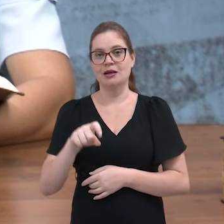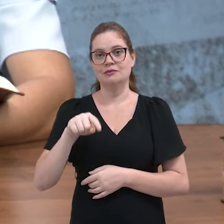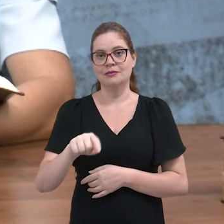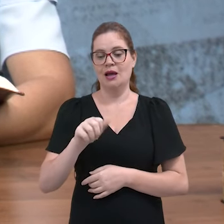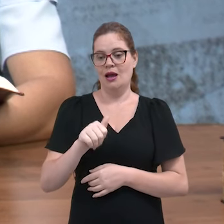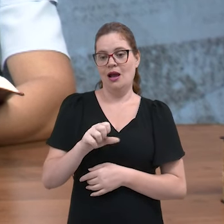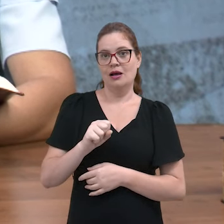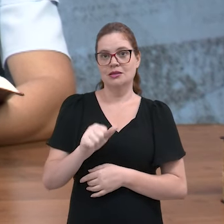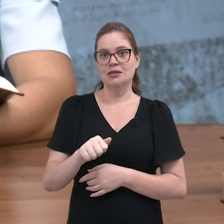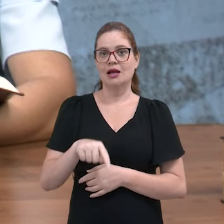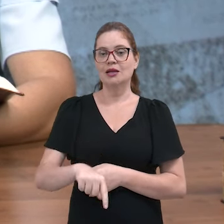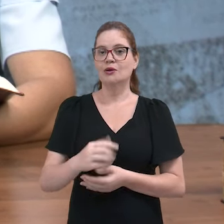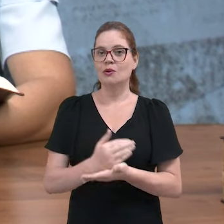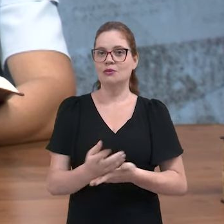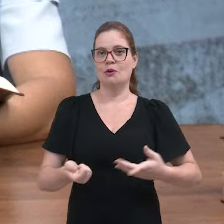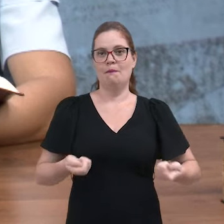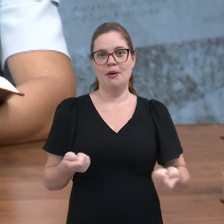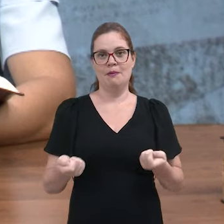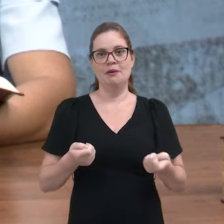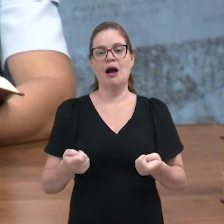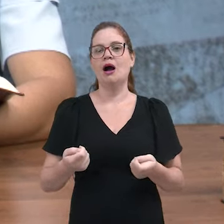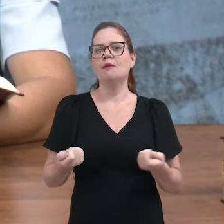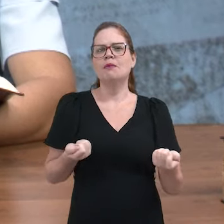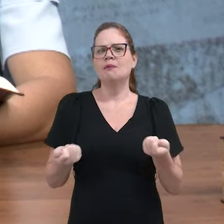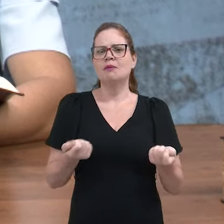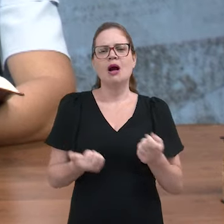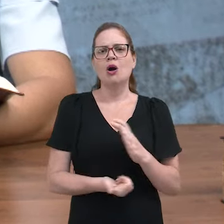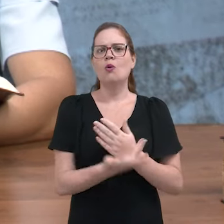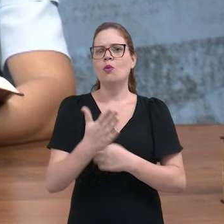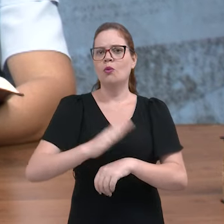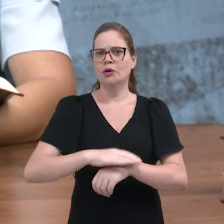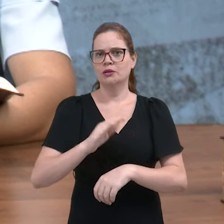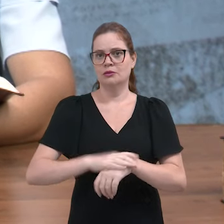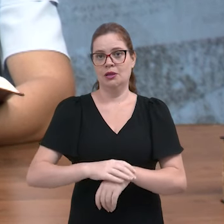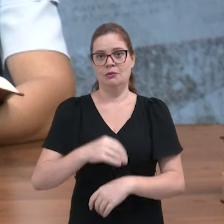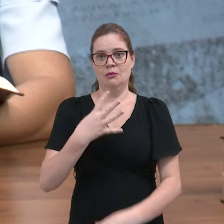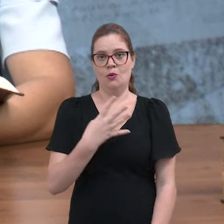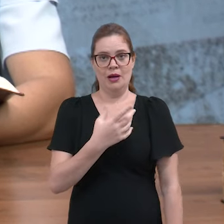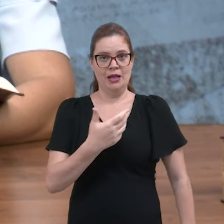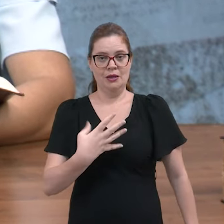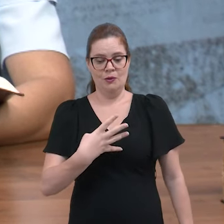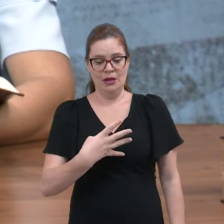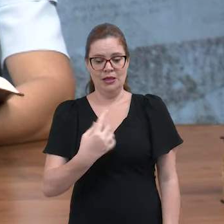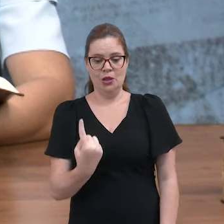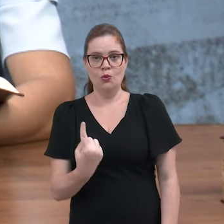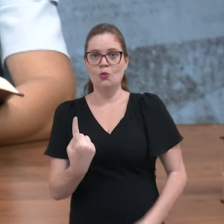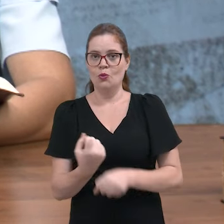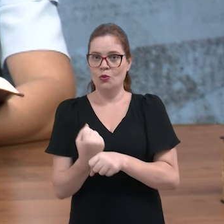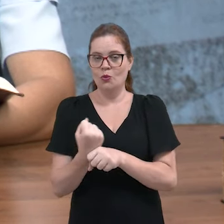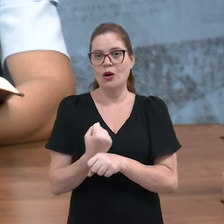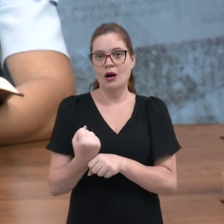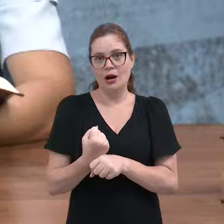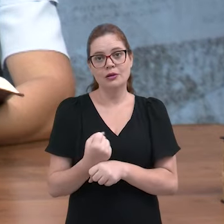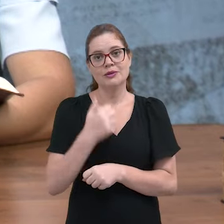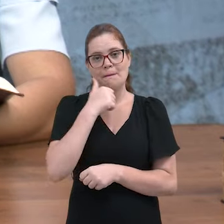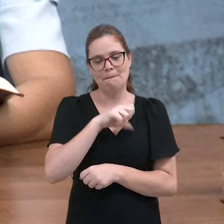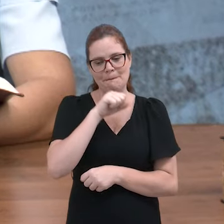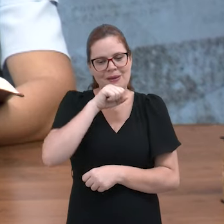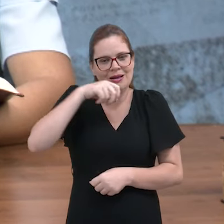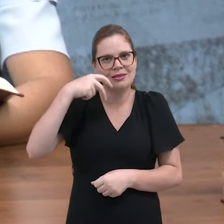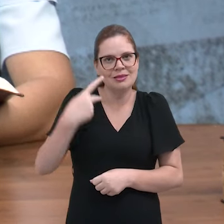em Jerusalém, e era o nome de sua mãe Maaca, filha de Abisalom. E